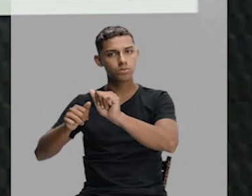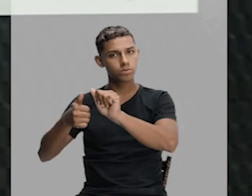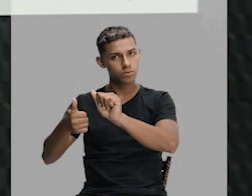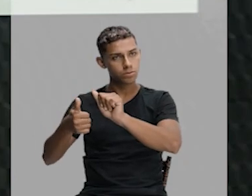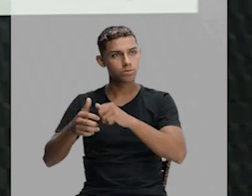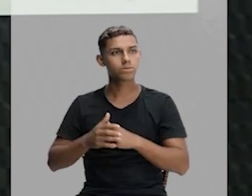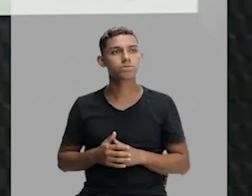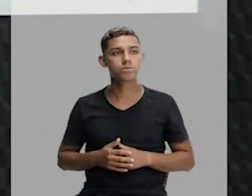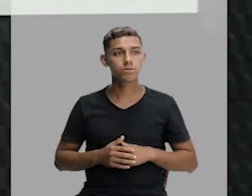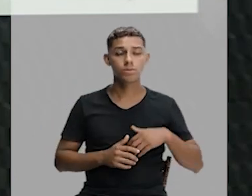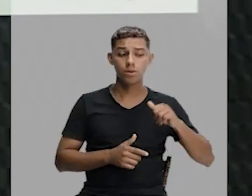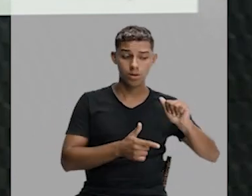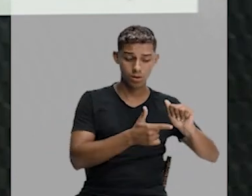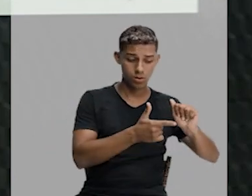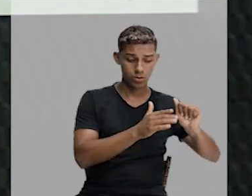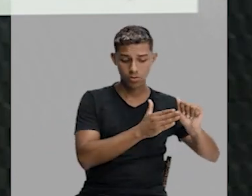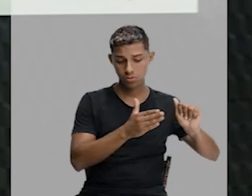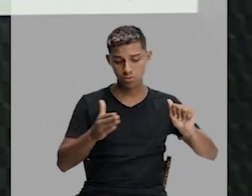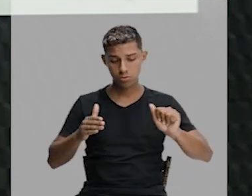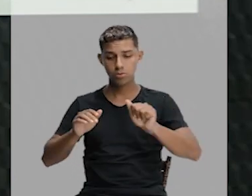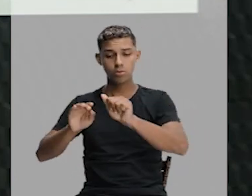chamados arestas